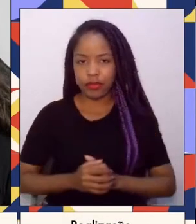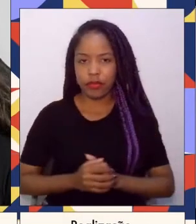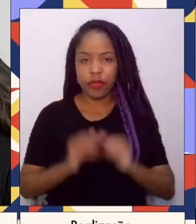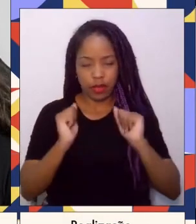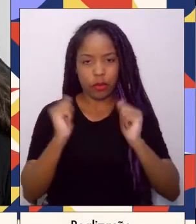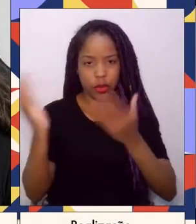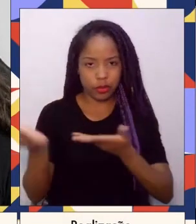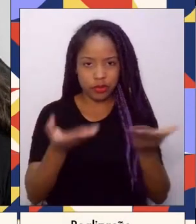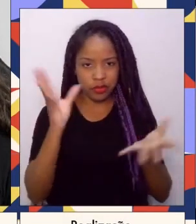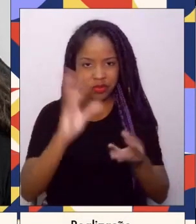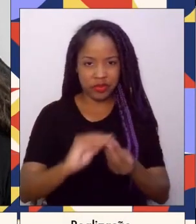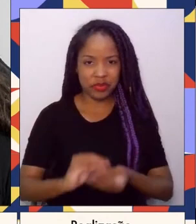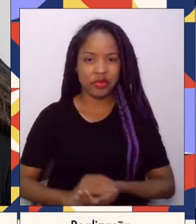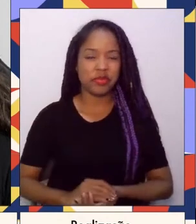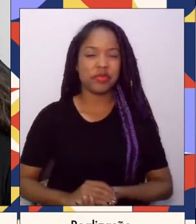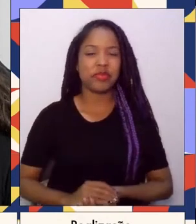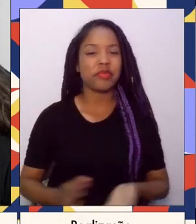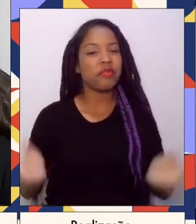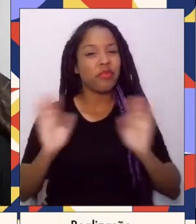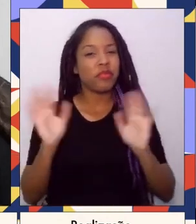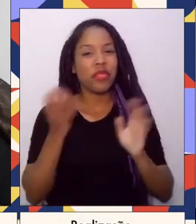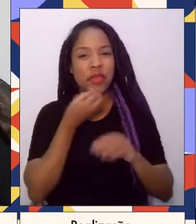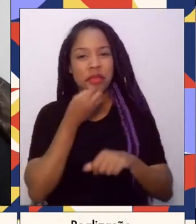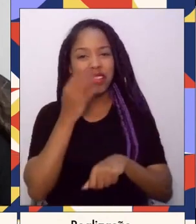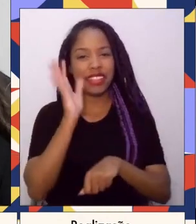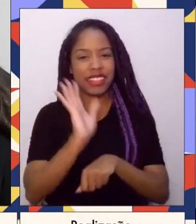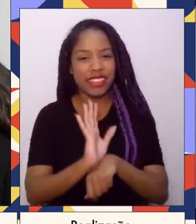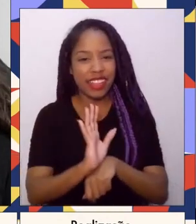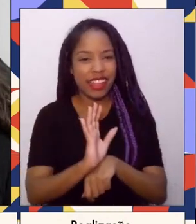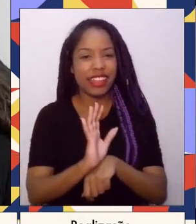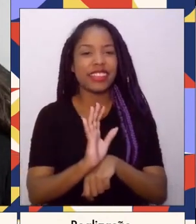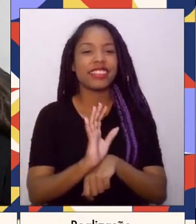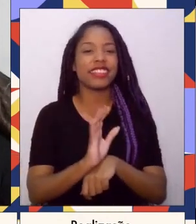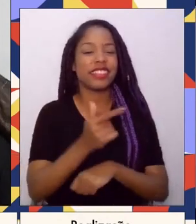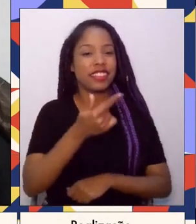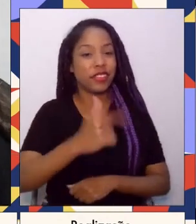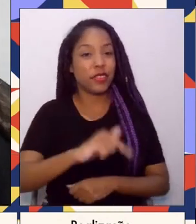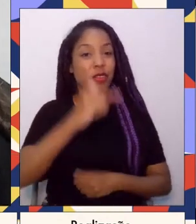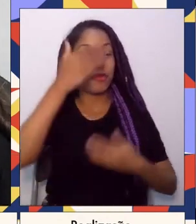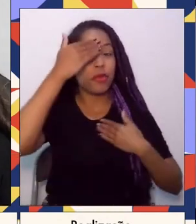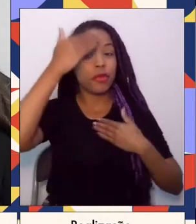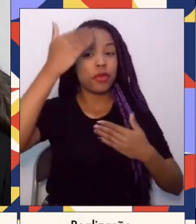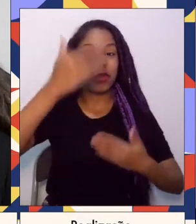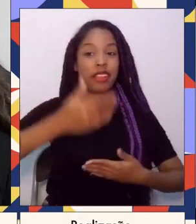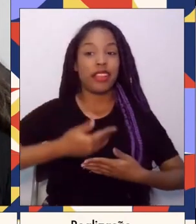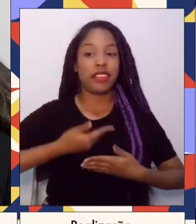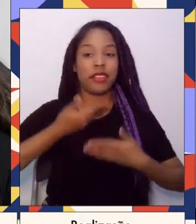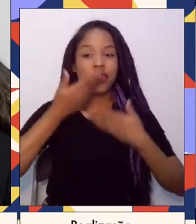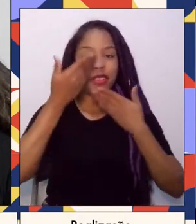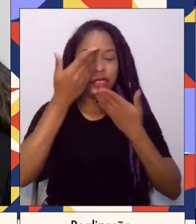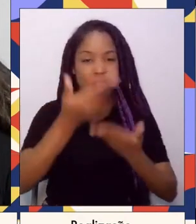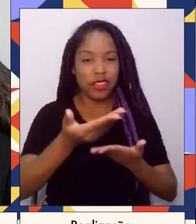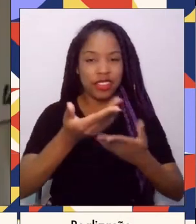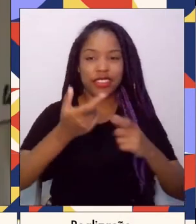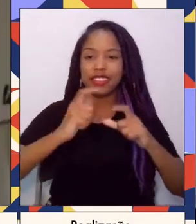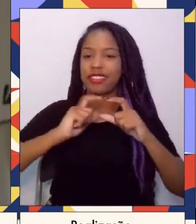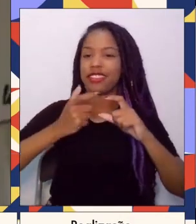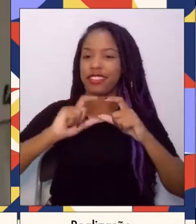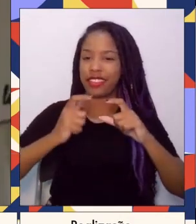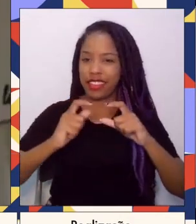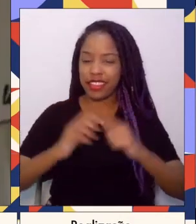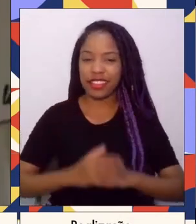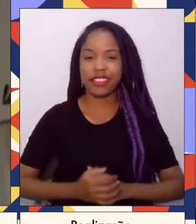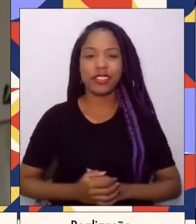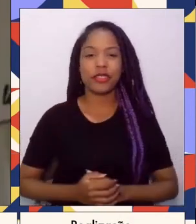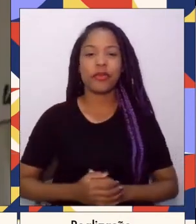Oi muito boa tarde Scarlett mais uma vez obrigada pelo convite feito pelo Instituto Ethos Obrigada